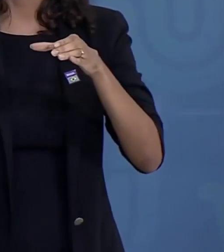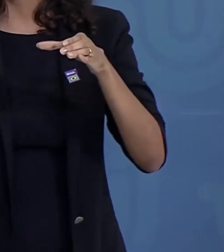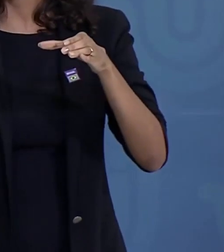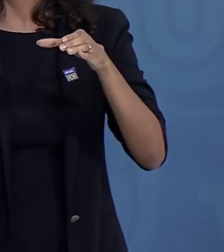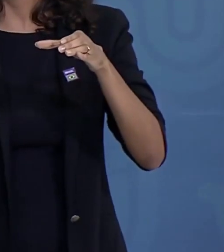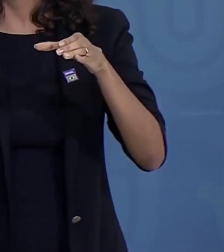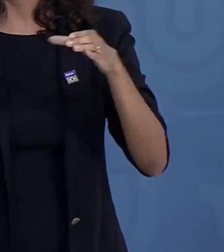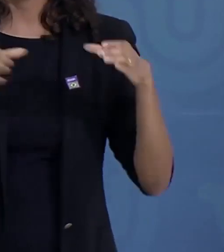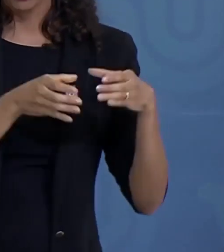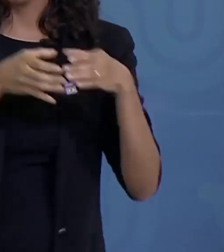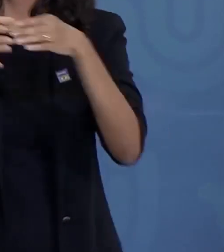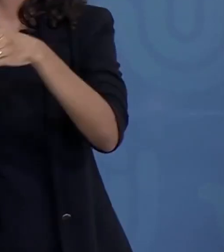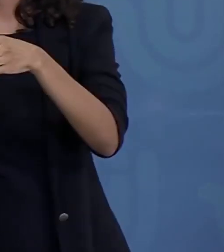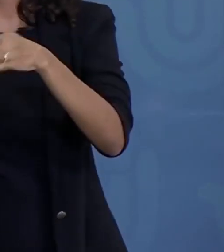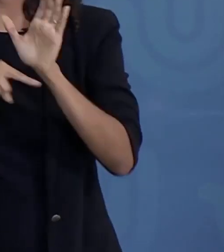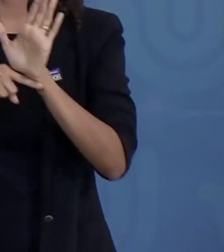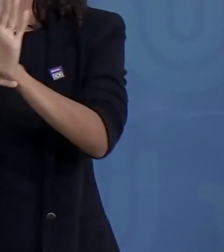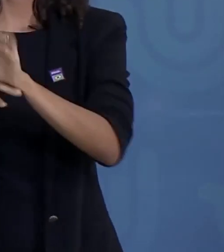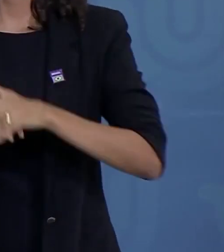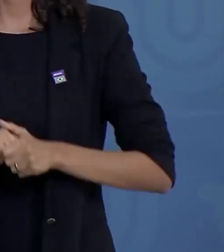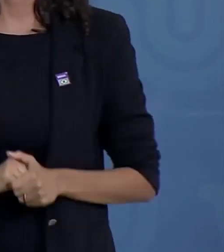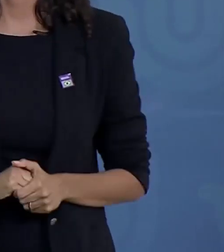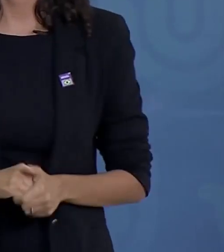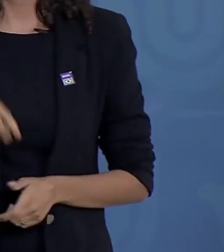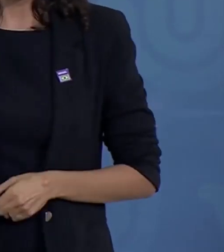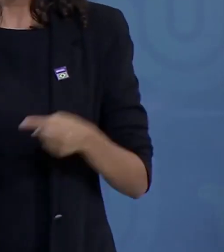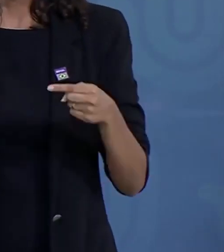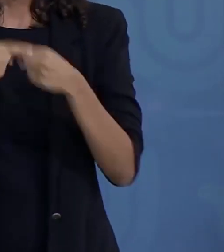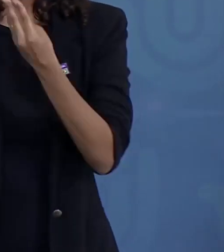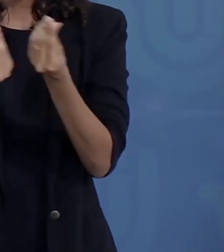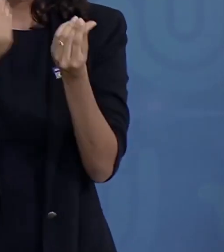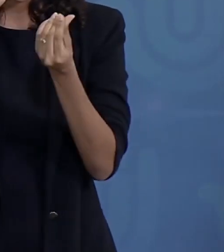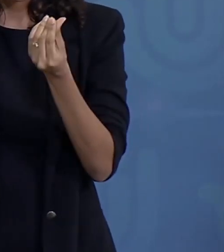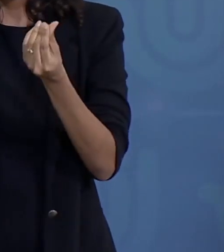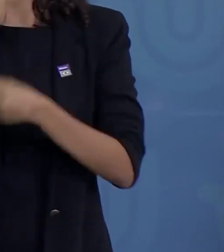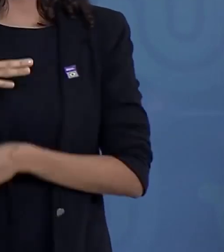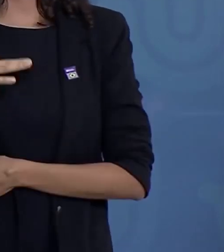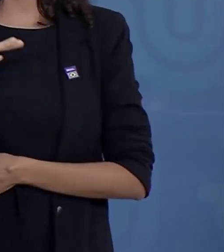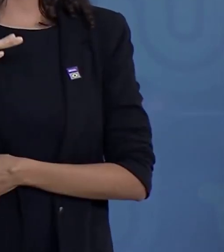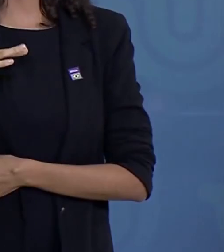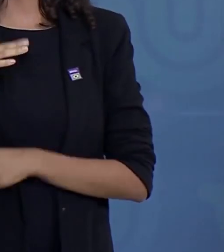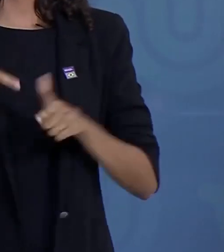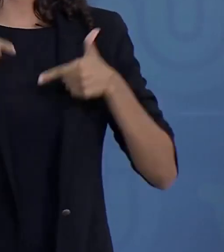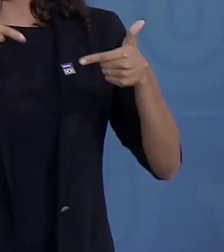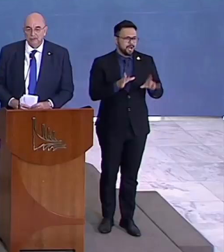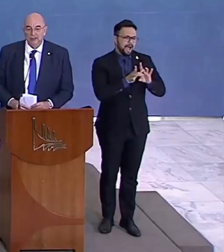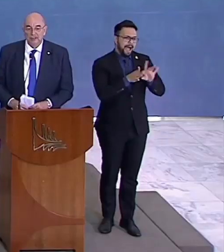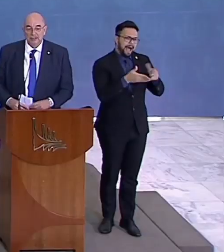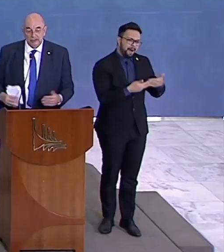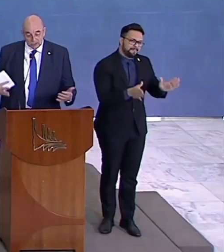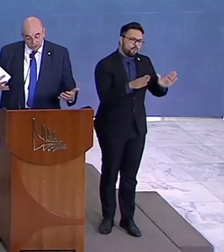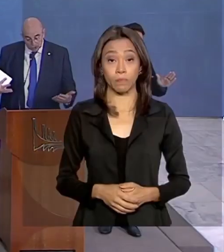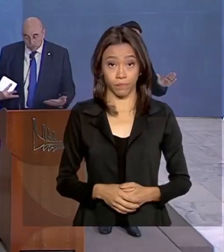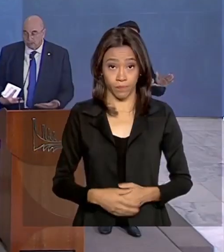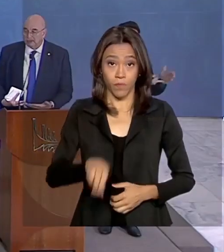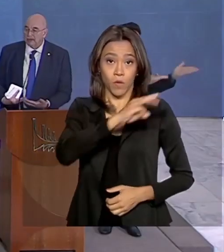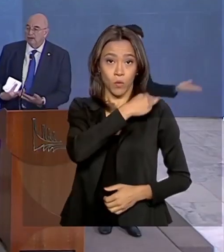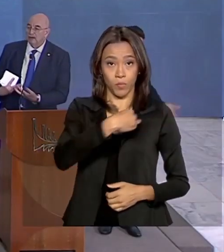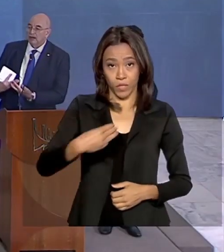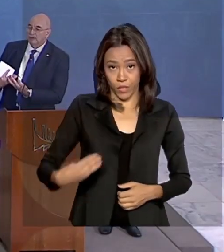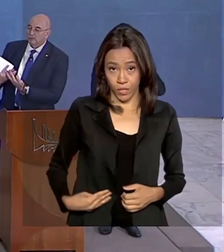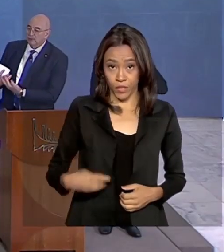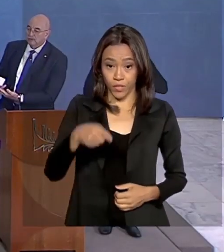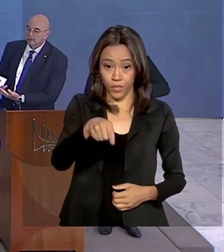de ajuda. Essa é a essência do voluntariado de nossa missão aqui em Brasília. O ministro da